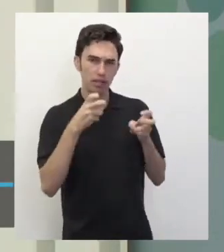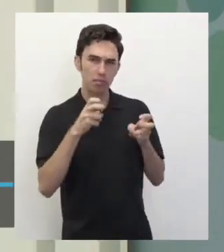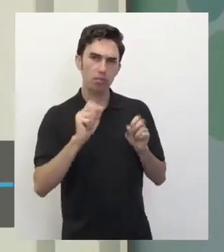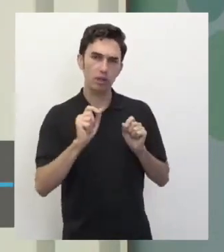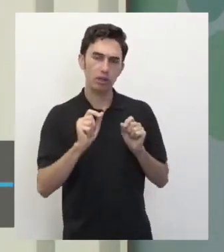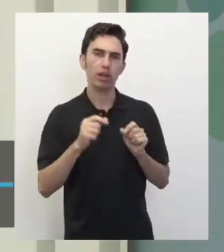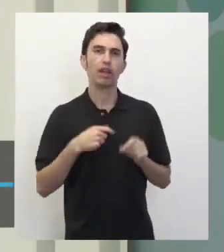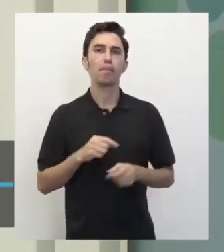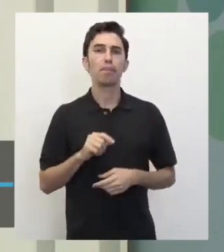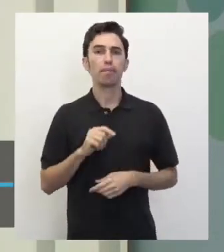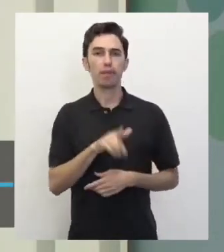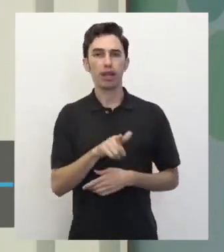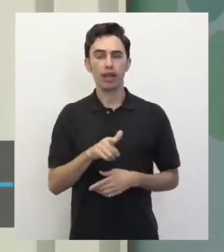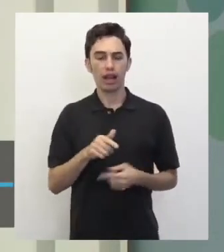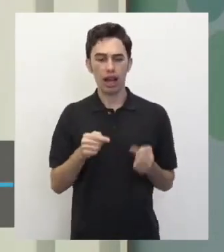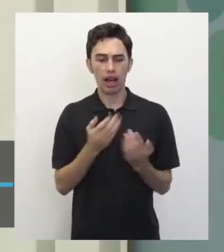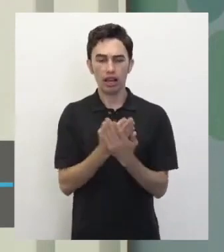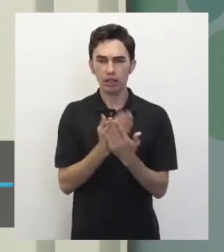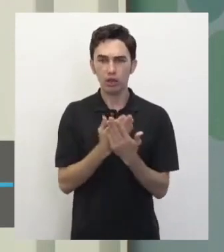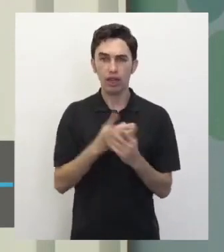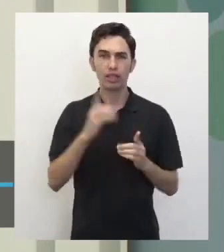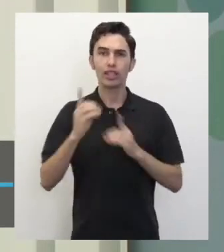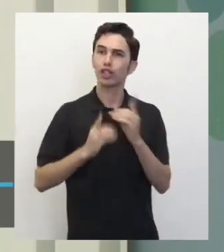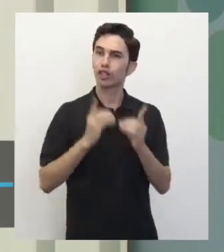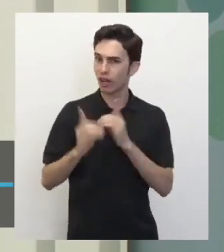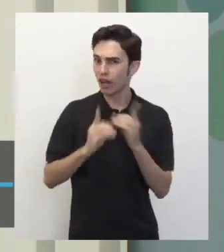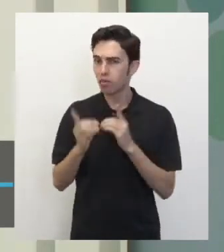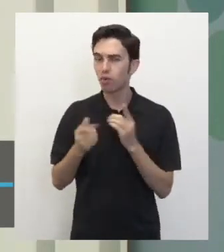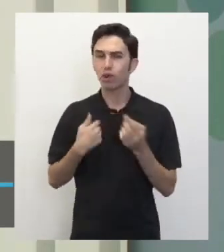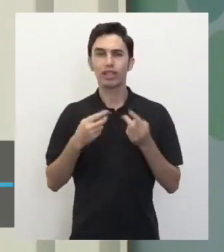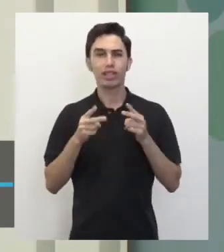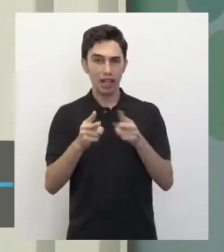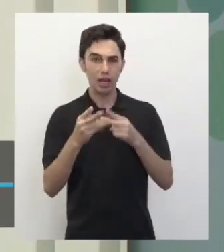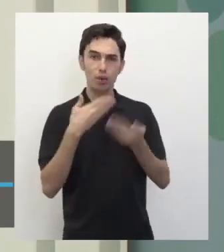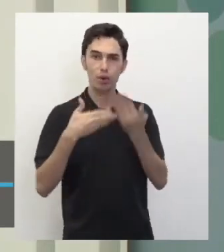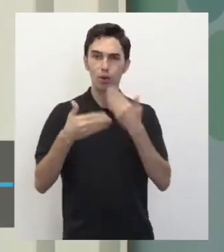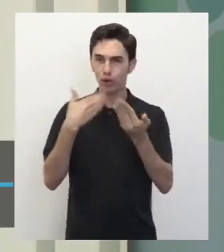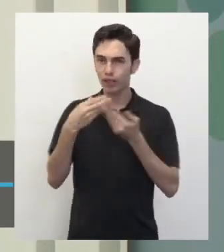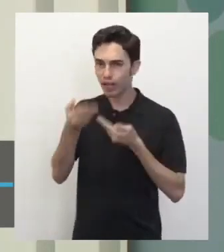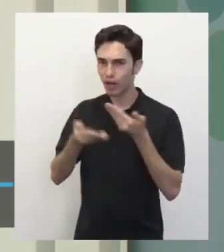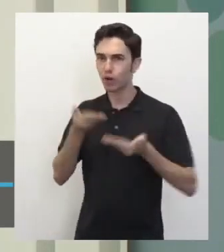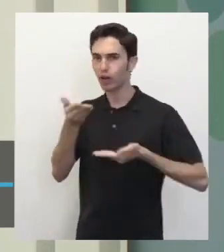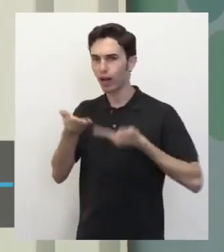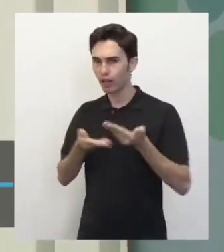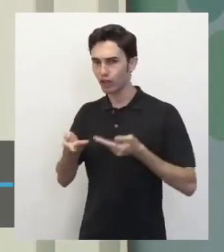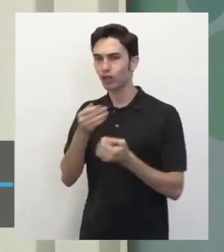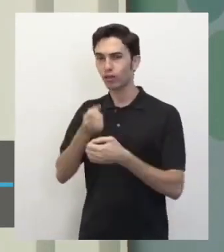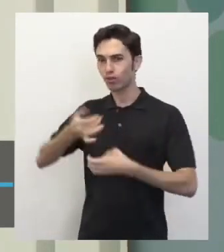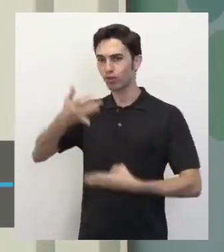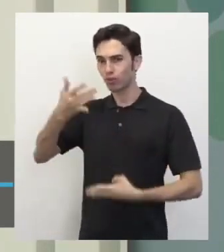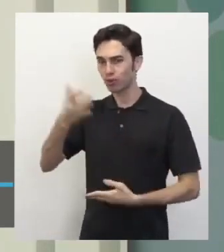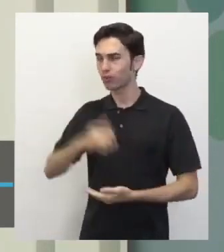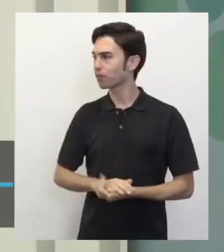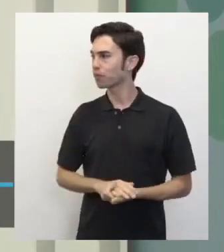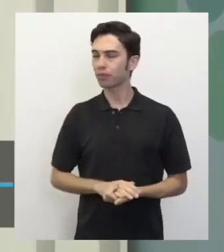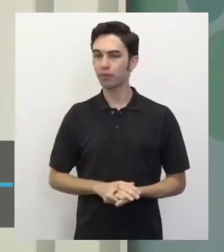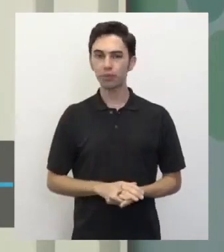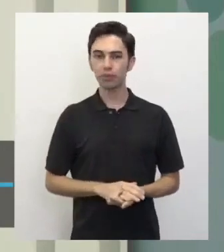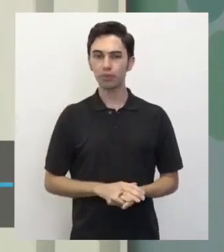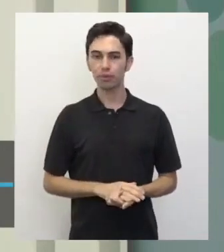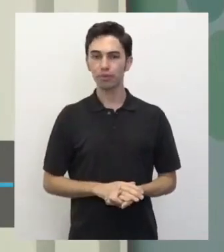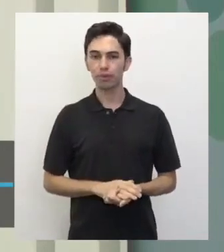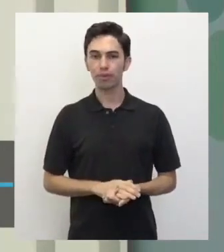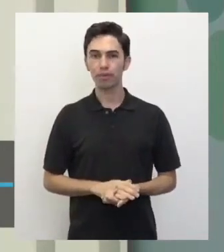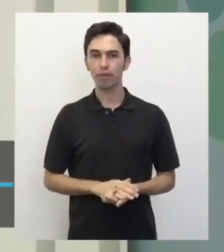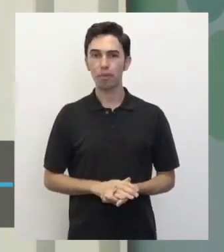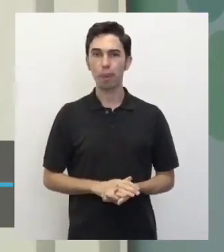são aulas que a gente vai ser bem dinâmico, como sempre, conversando muito com vocês, muita participação no chat. E é isto.